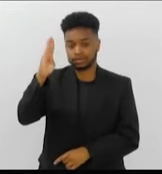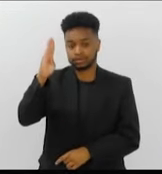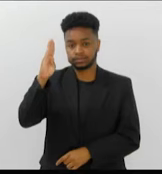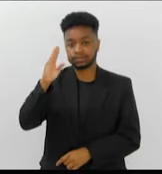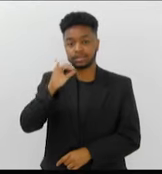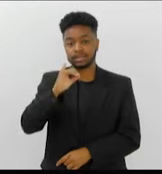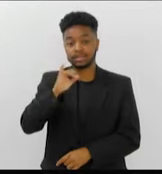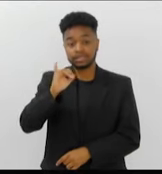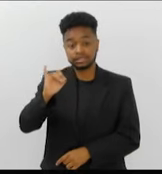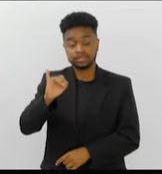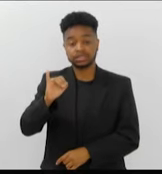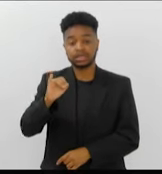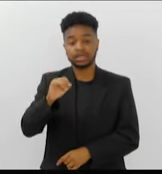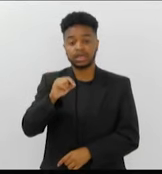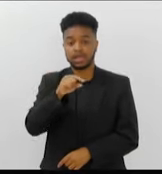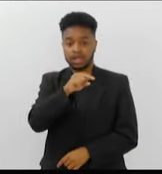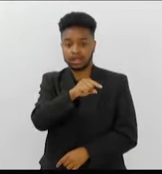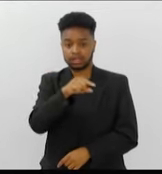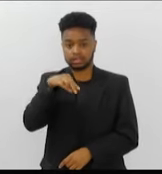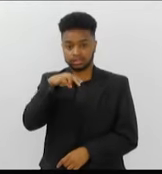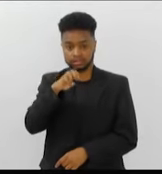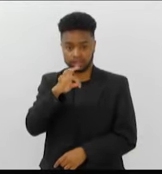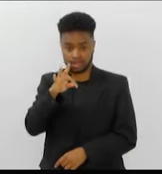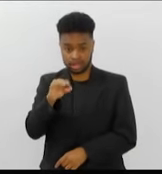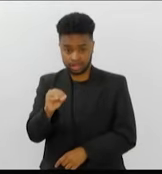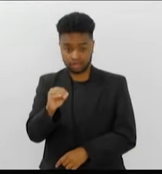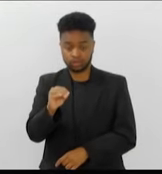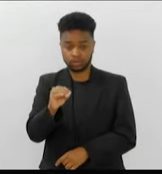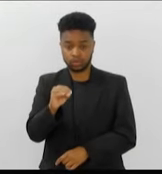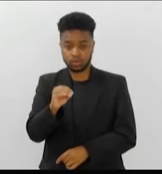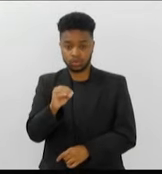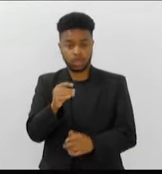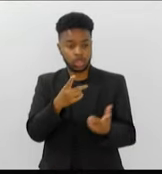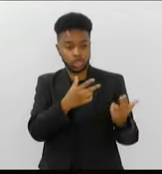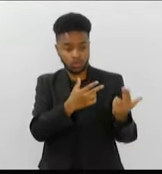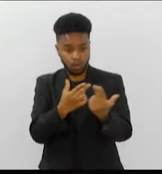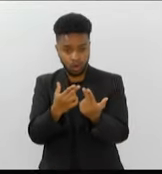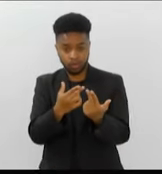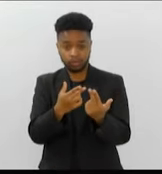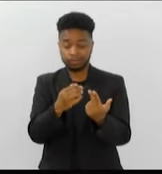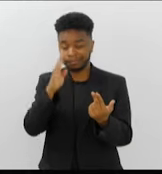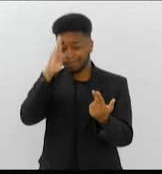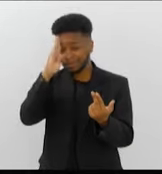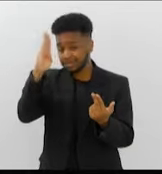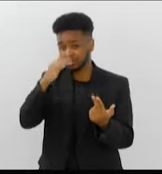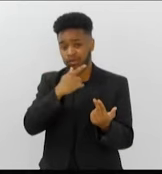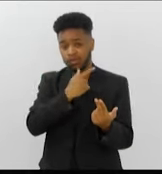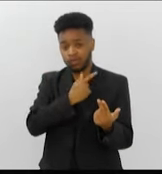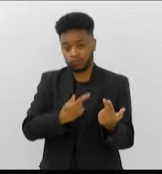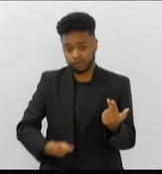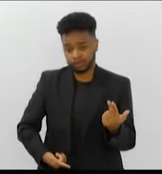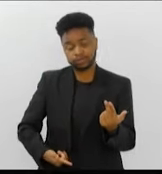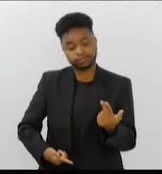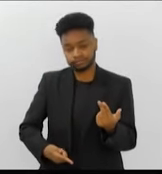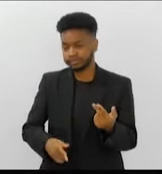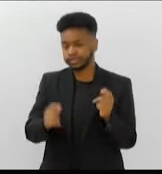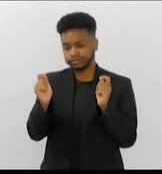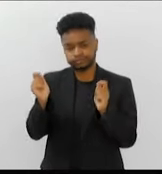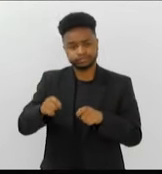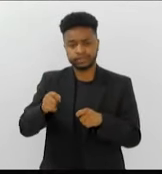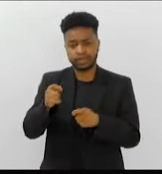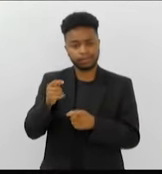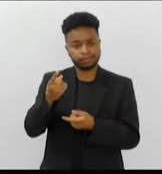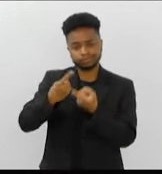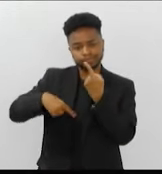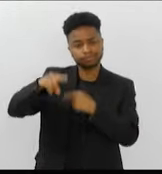se o espírito do Neto pairasse no governo do estado. Ficaria mais